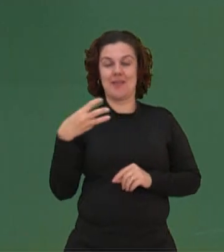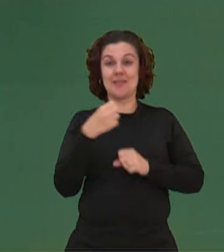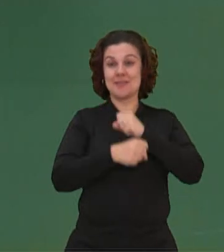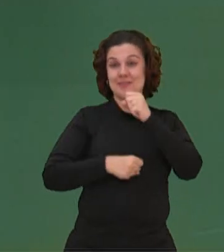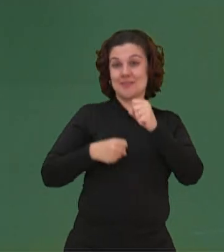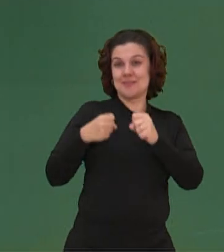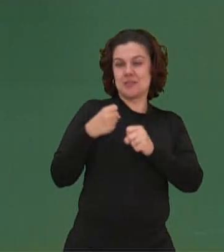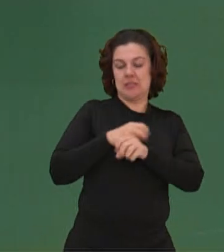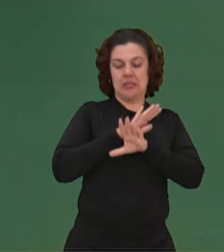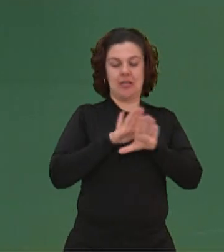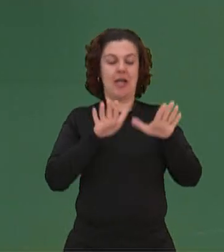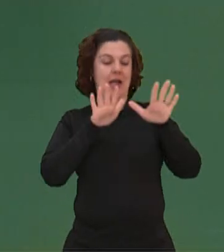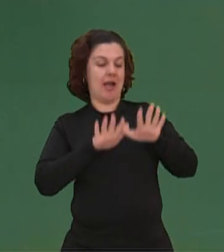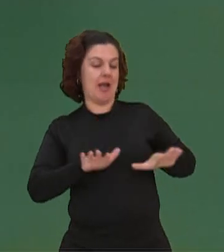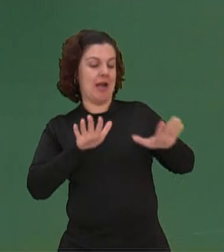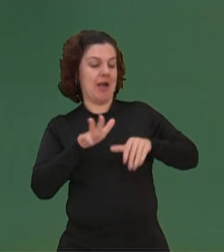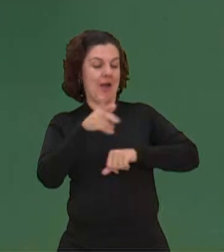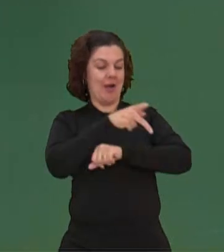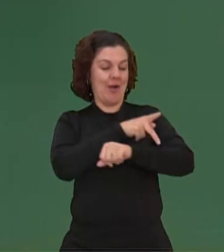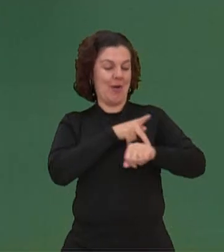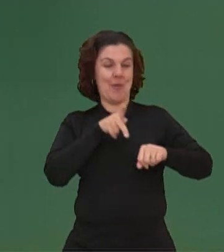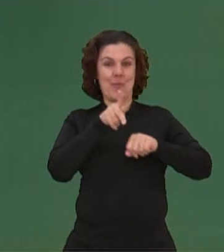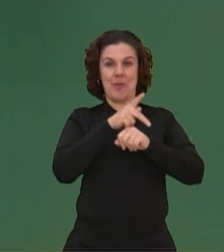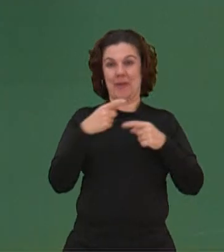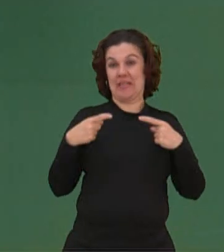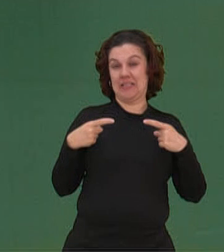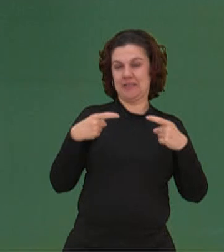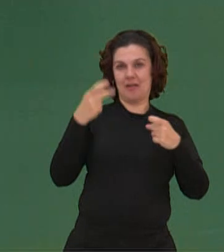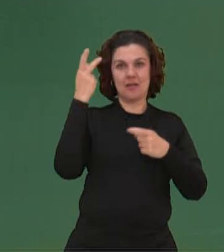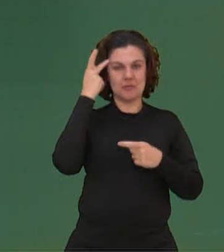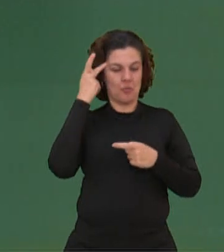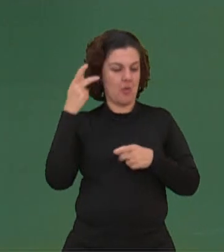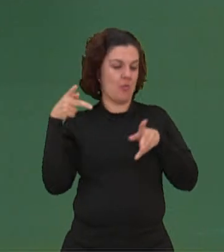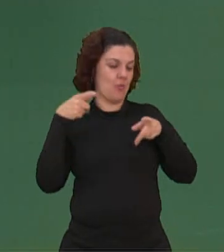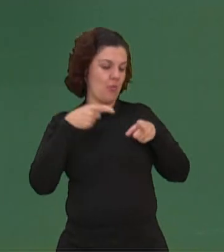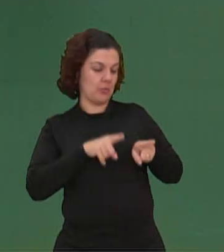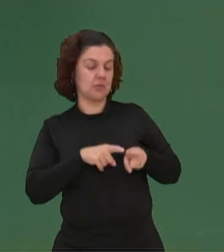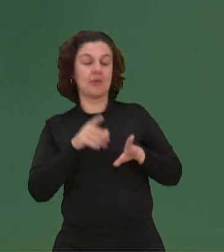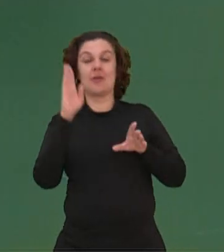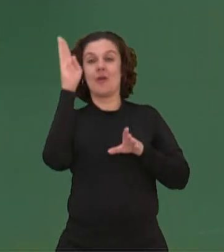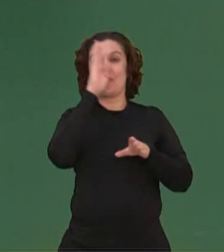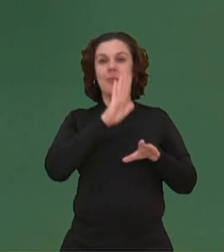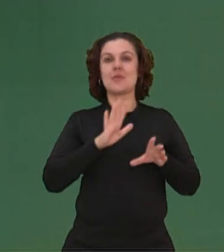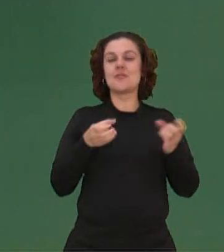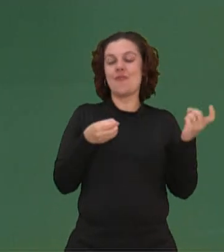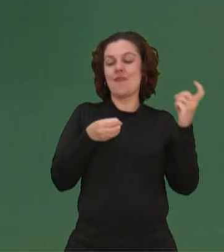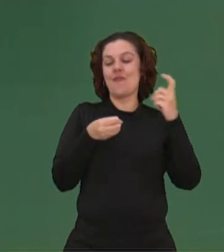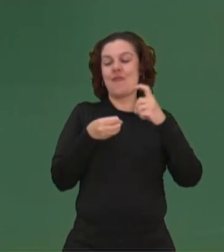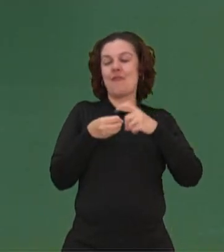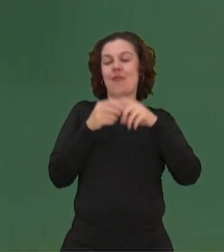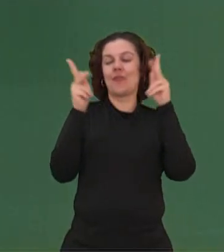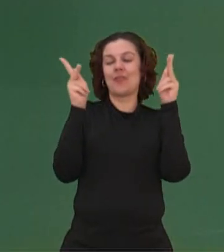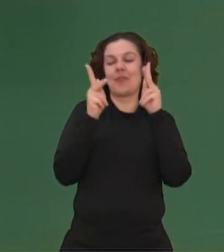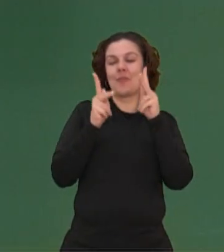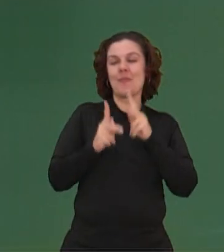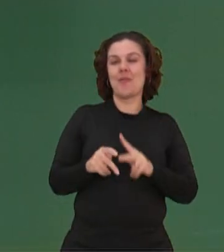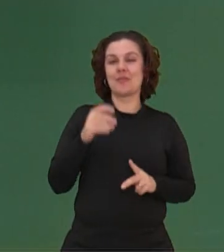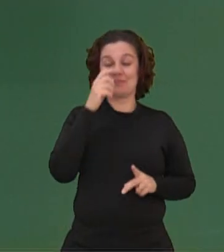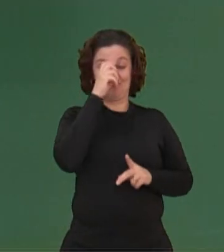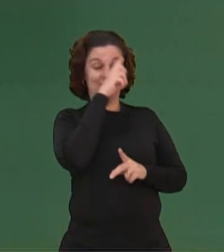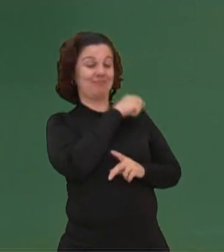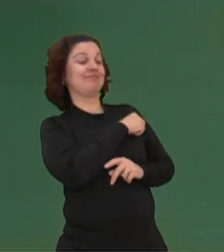então, acalma o país depois dessa guerra contra São Paulo e o Brasil, então, volta a ficar nas mãos do Getúlio.